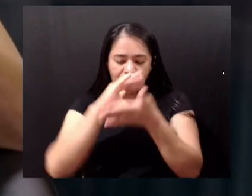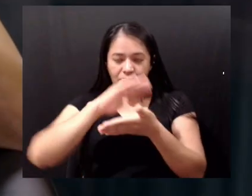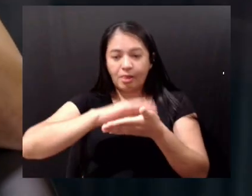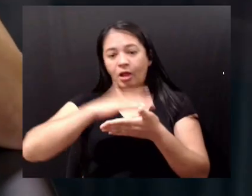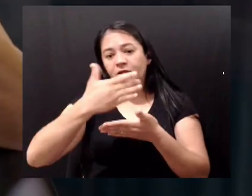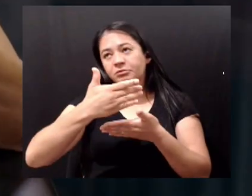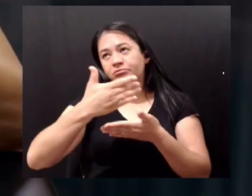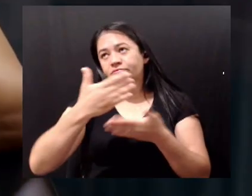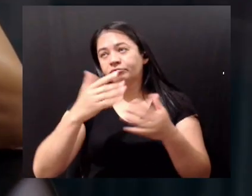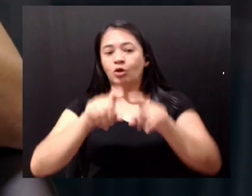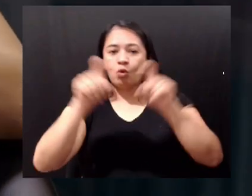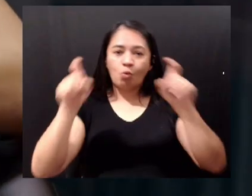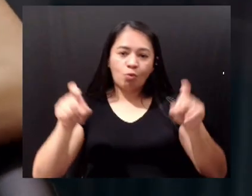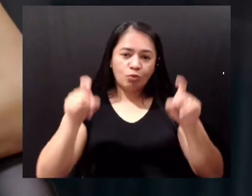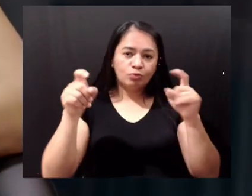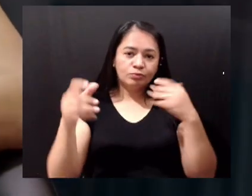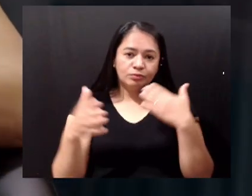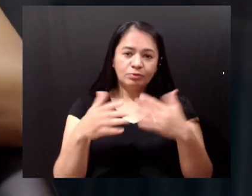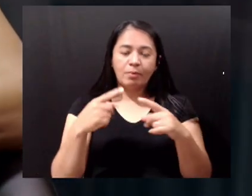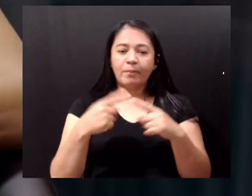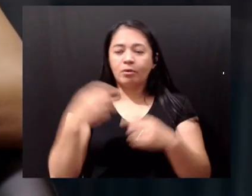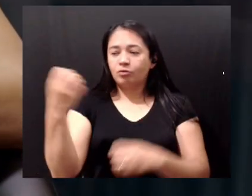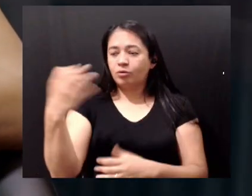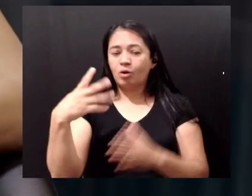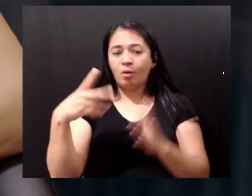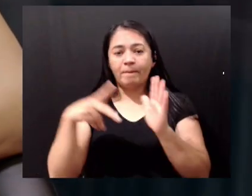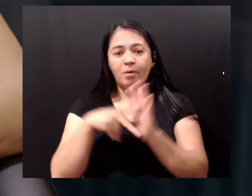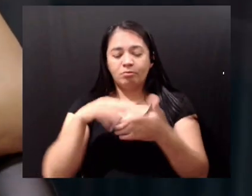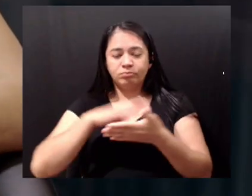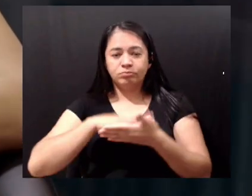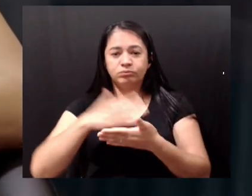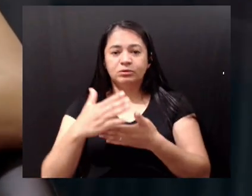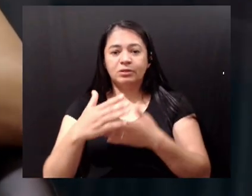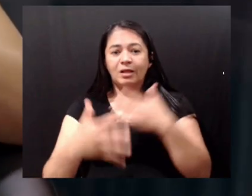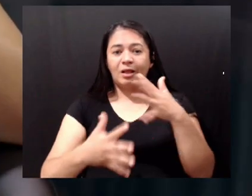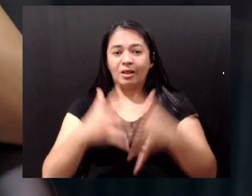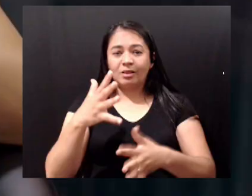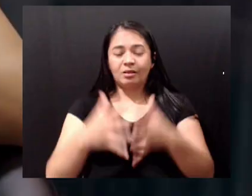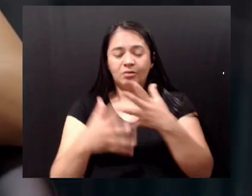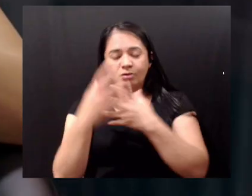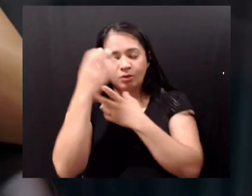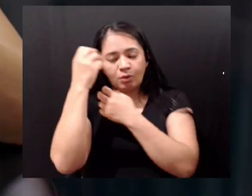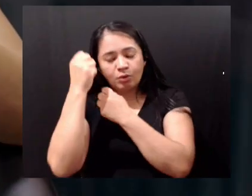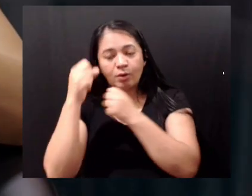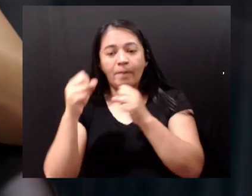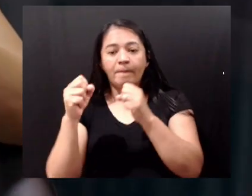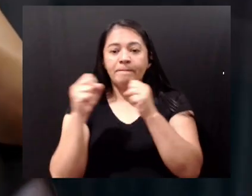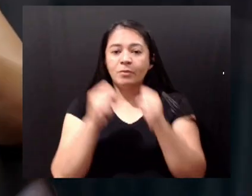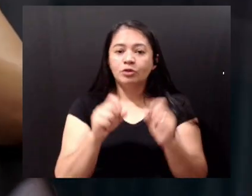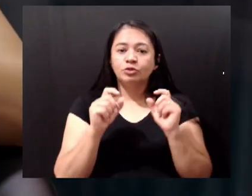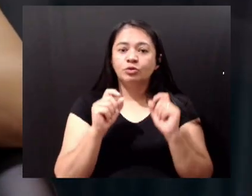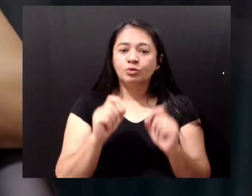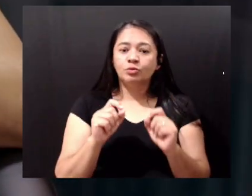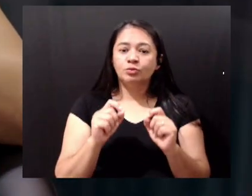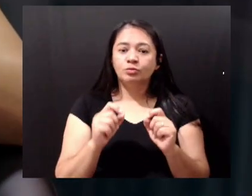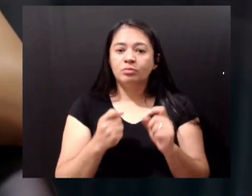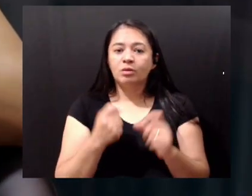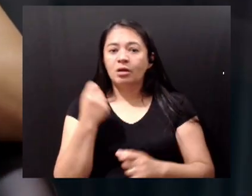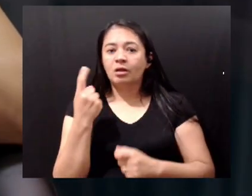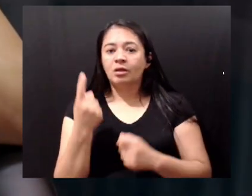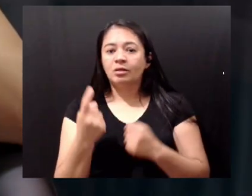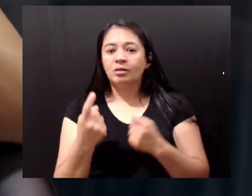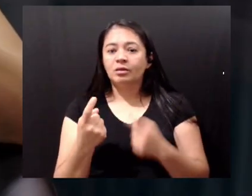do celular ela atrapalha, né, o sono, ela pode colocar alguma fragrância,